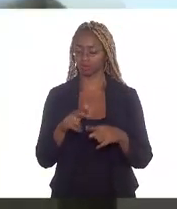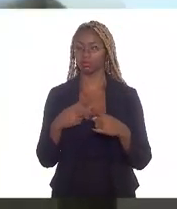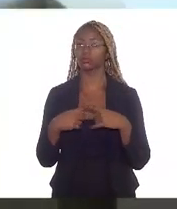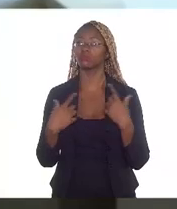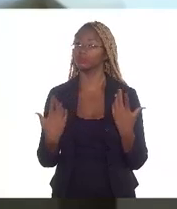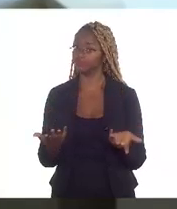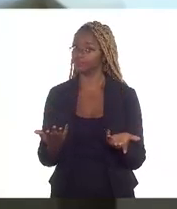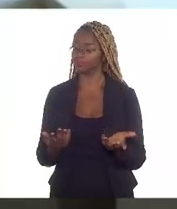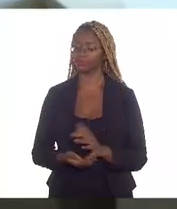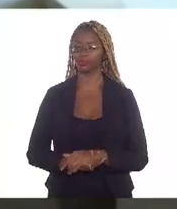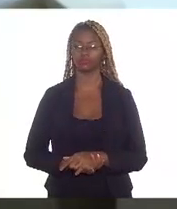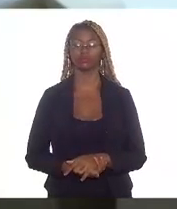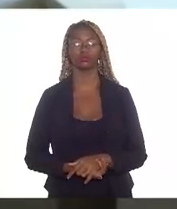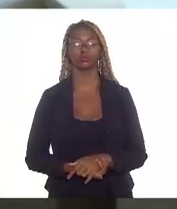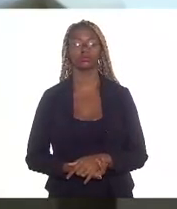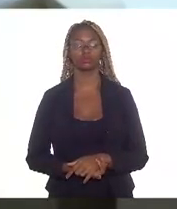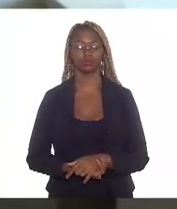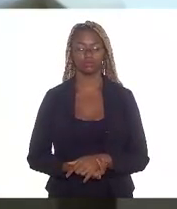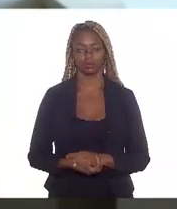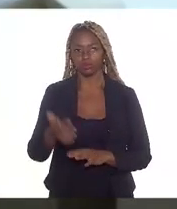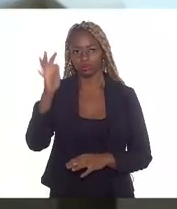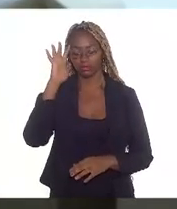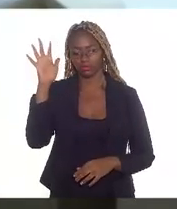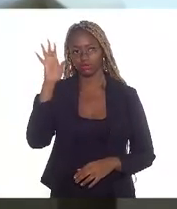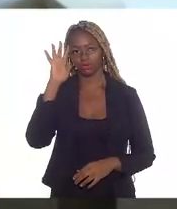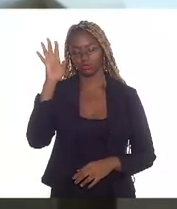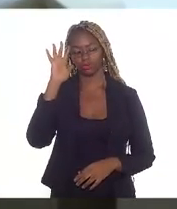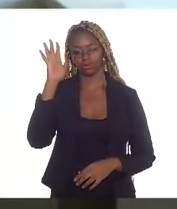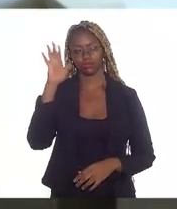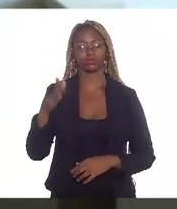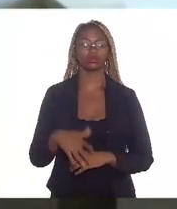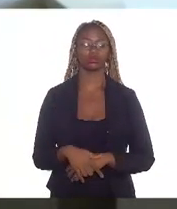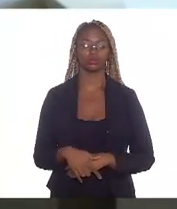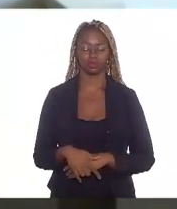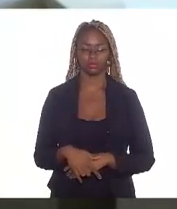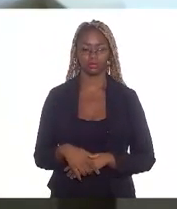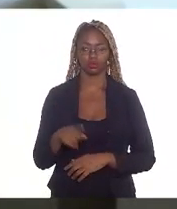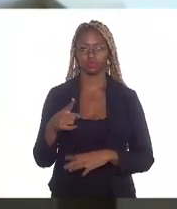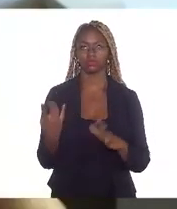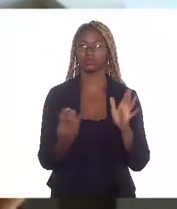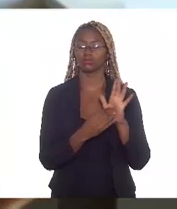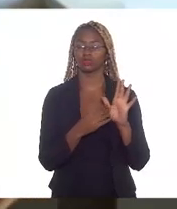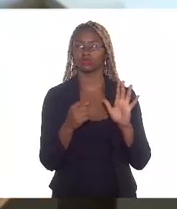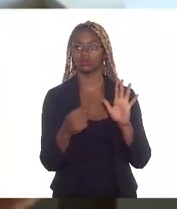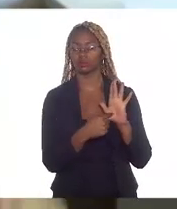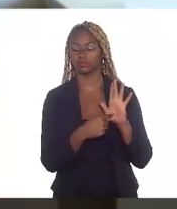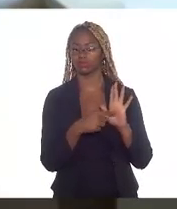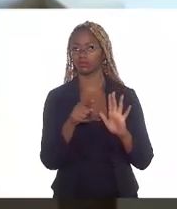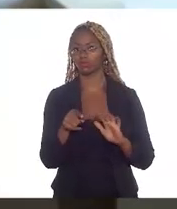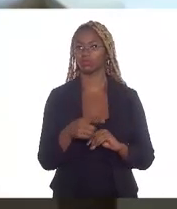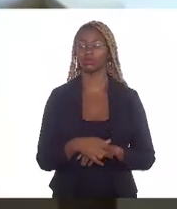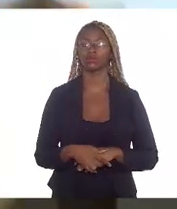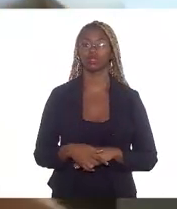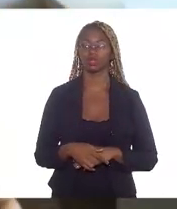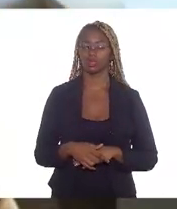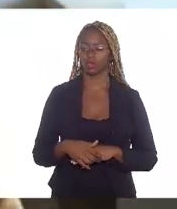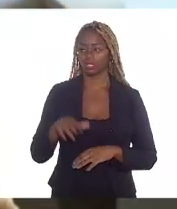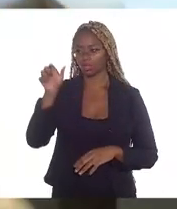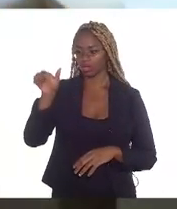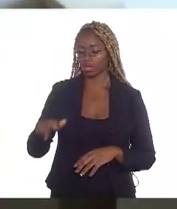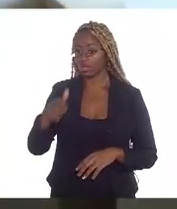Por quê, senhor presidente? Imagine o que está proposto aqui. O cidadão, em